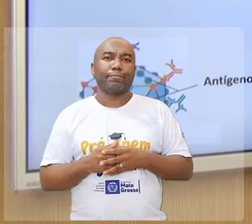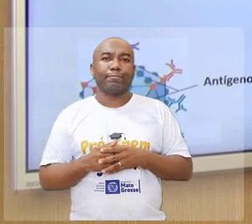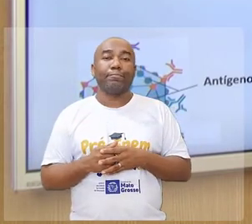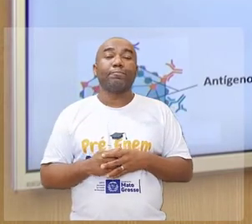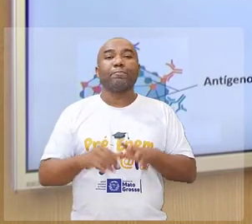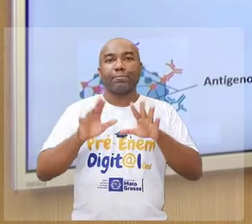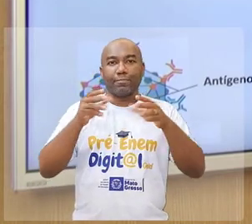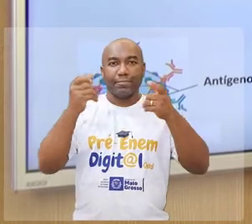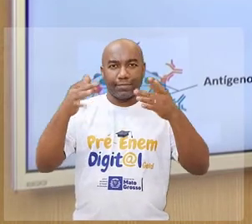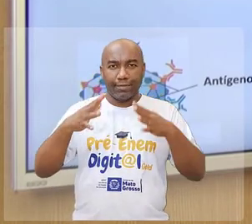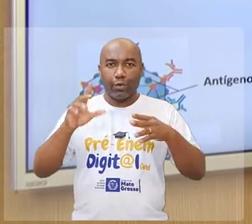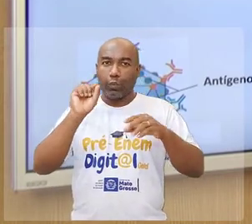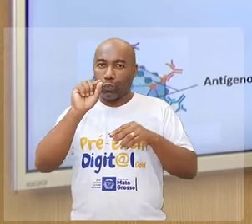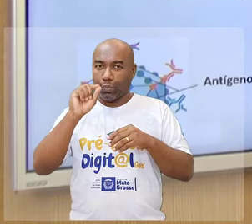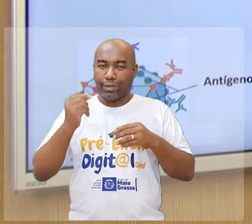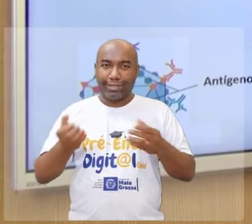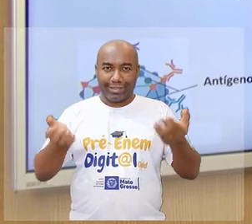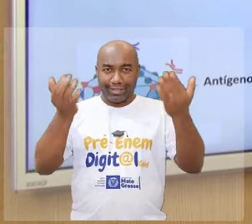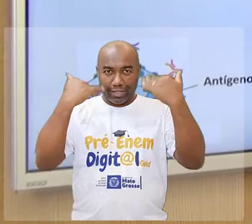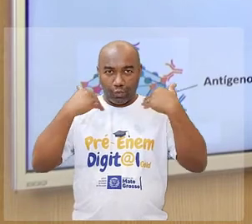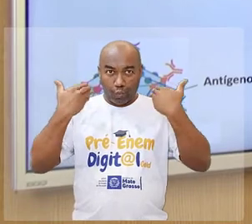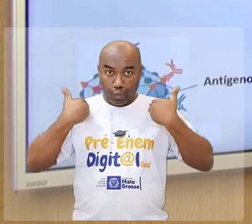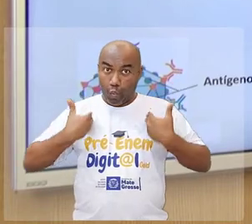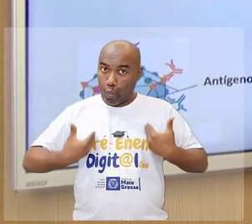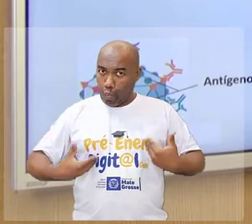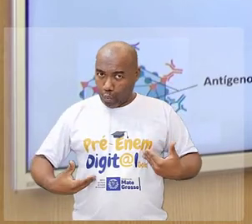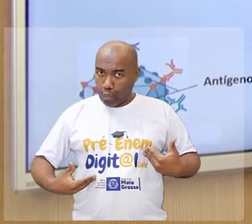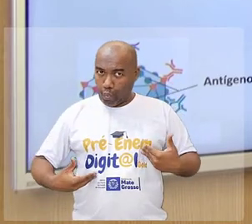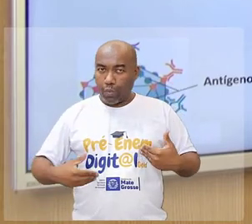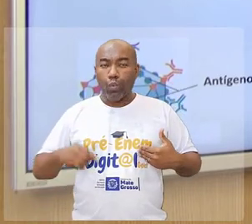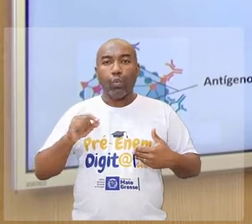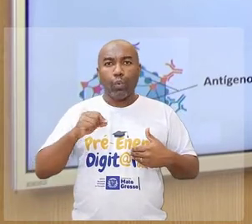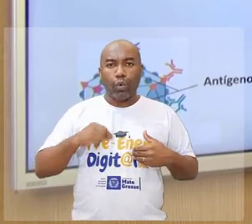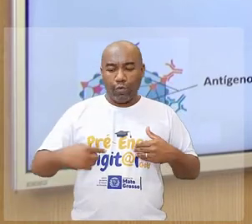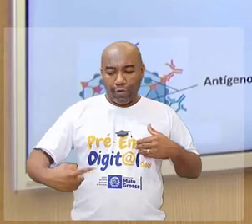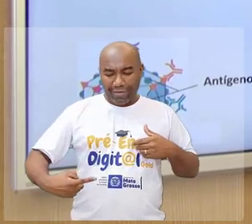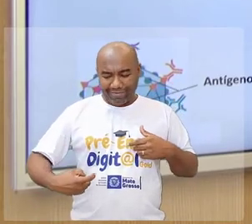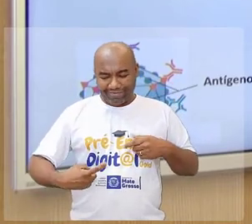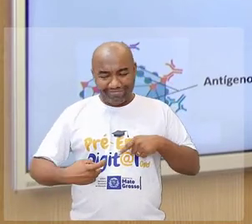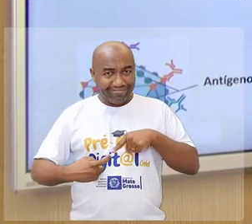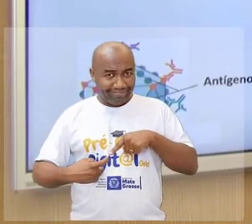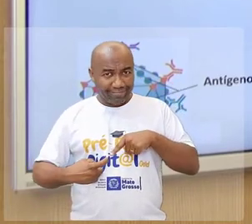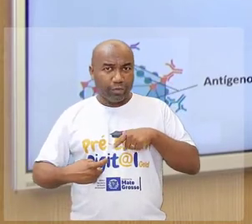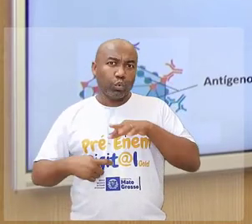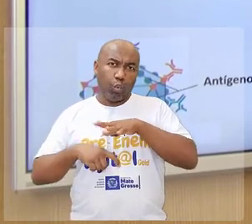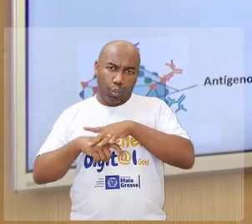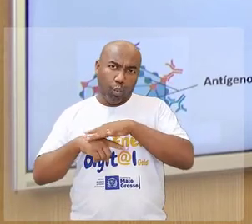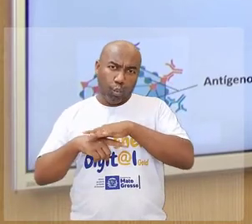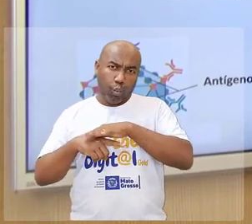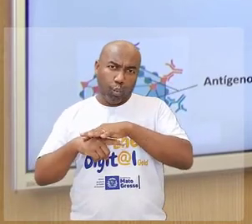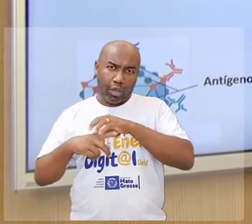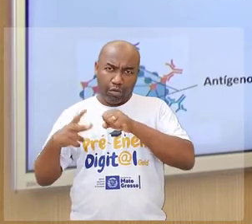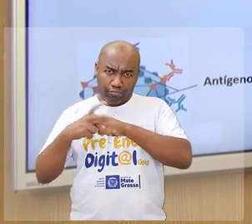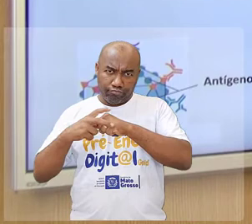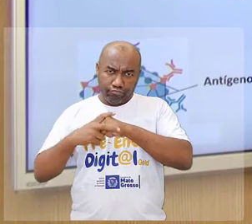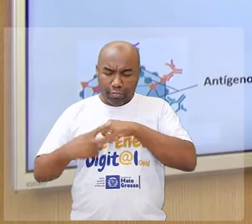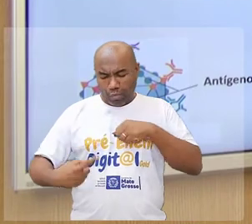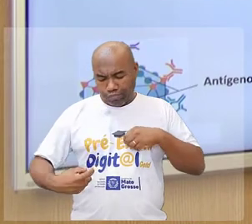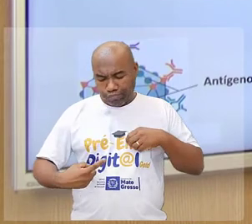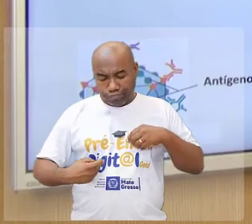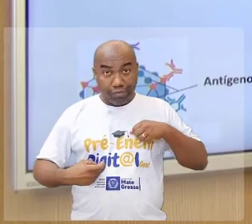É quando um organismo é capaz de produzir anticorpos contra